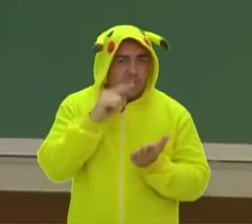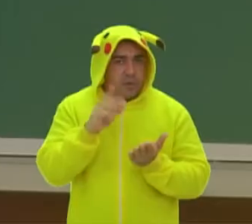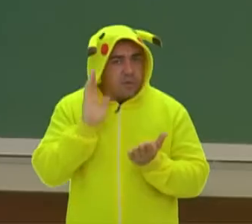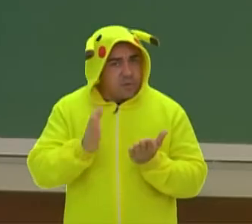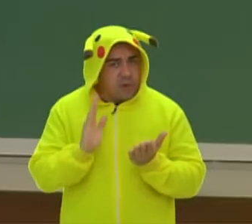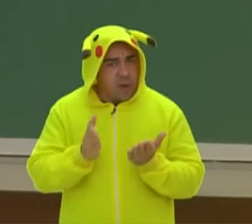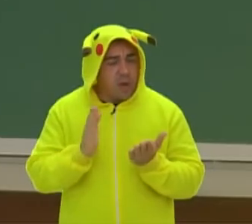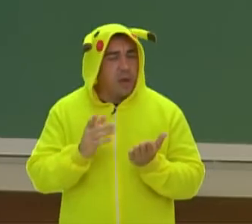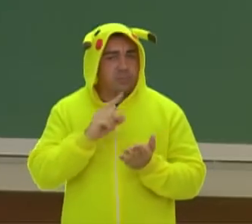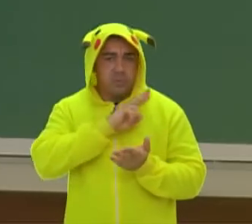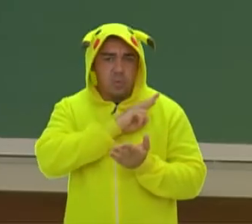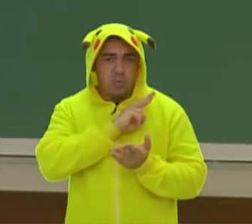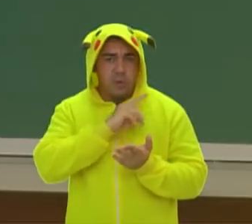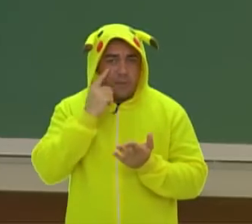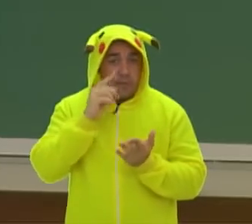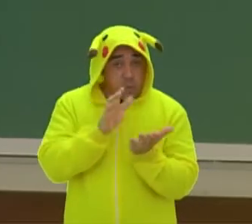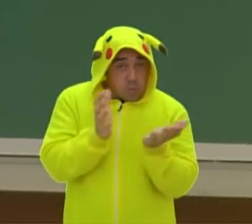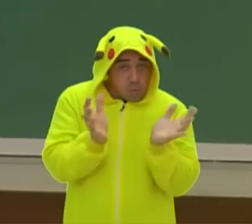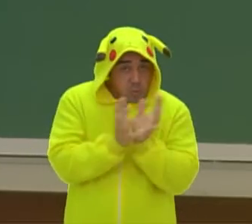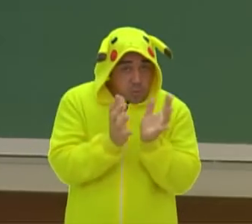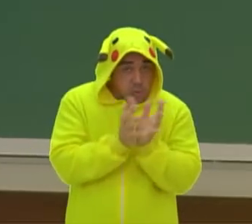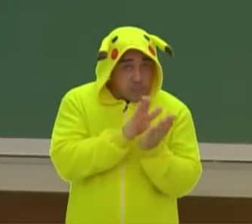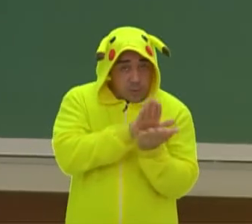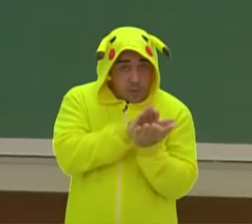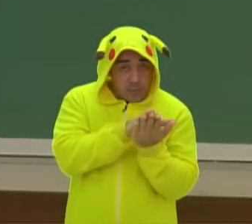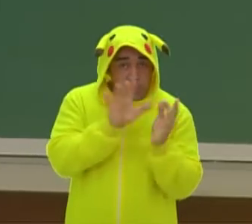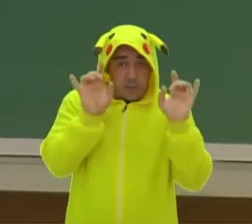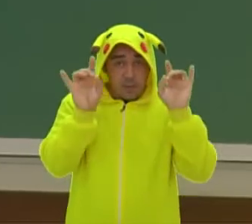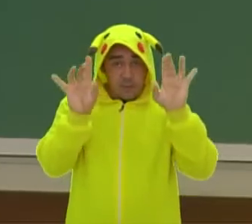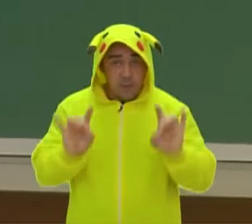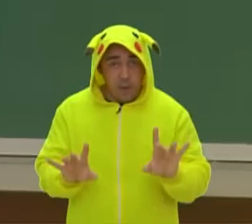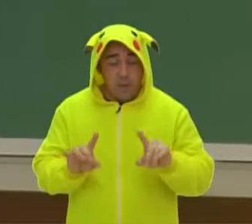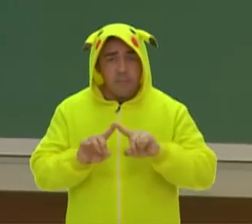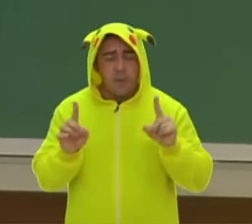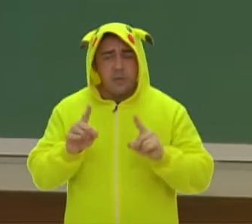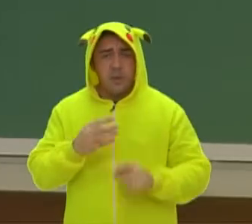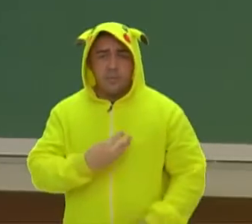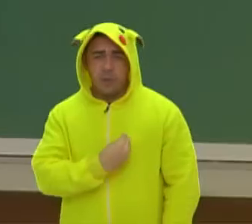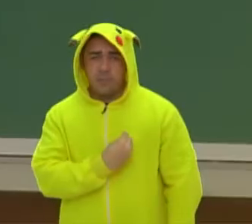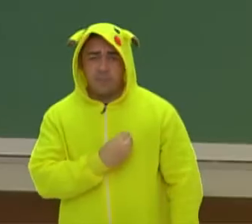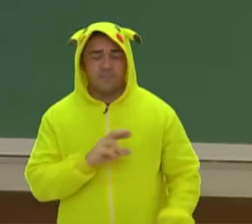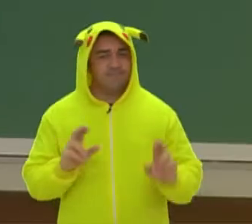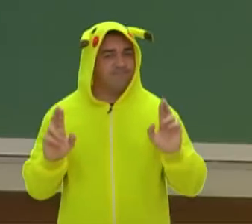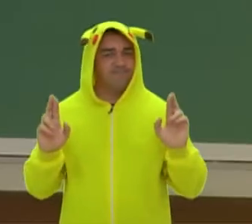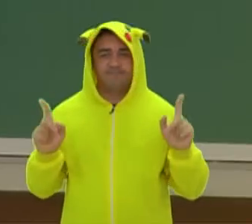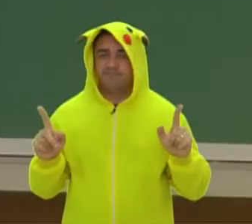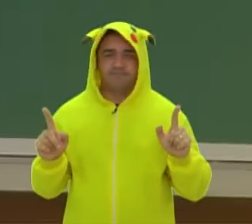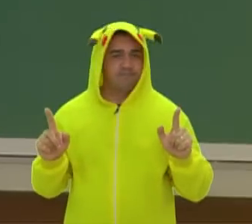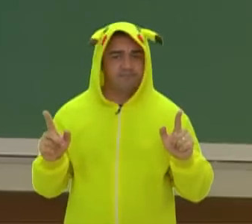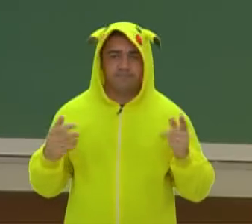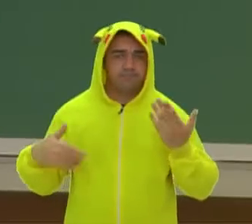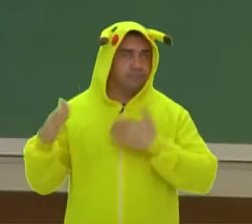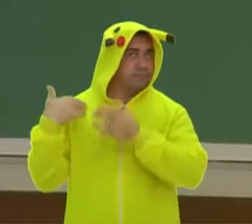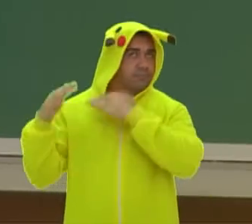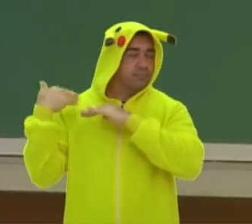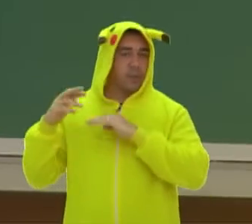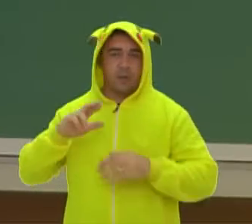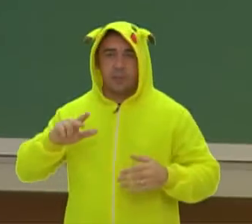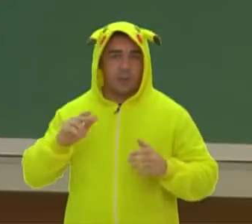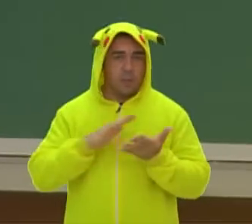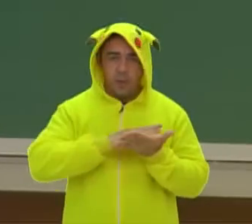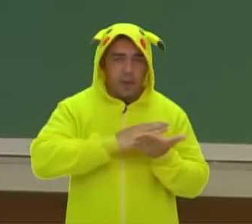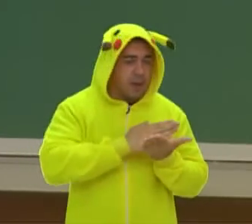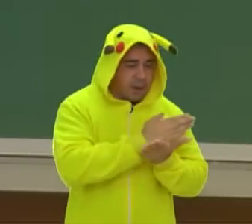isso, na verdade, no segundo ano lá, um grupo de répteis especial e um mamífero. Então, o ancestral deles está bem lá atrás, então não pode ser uma